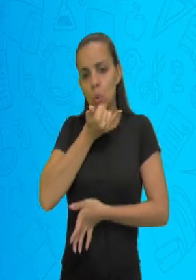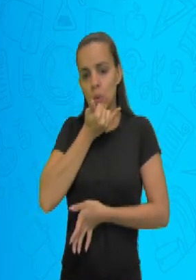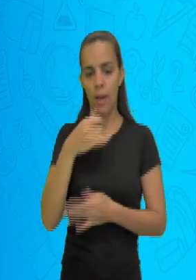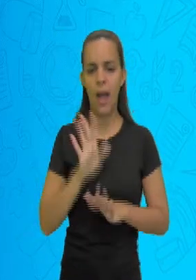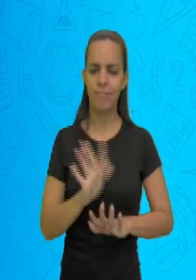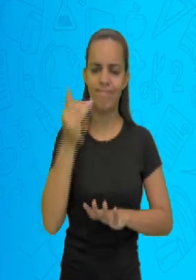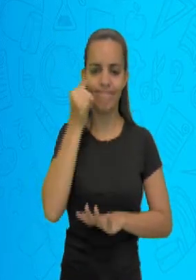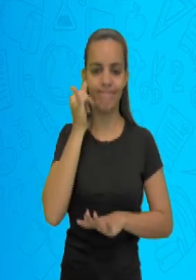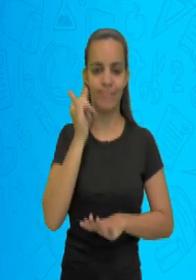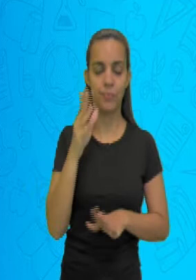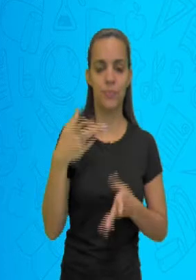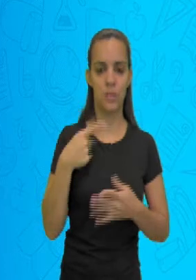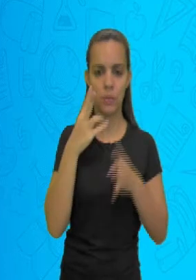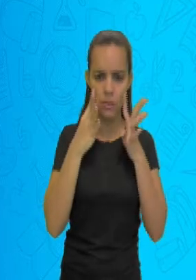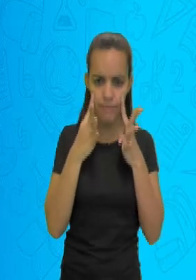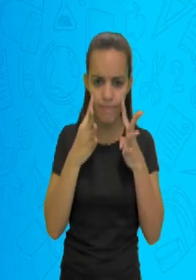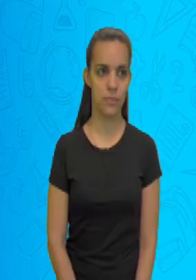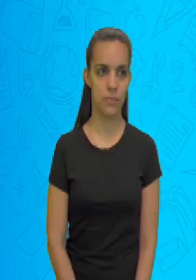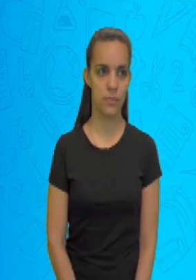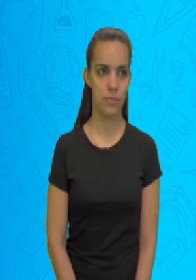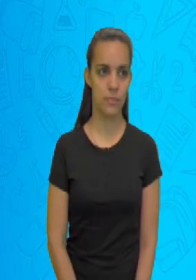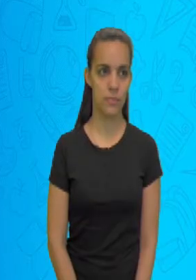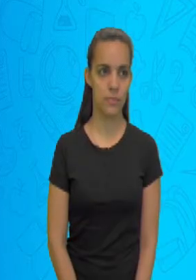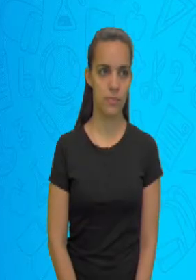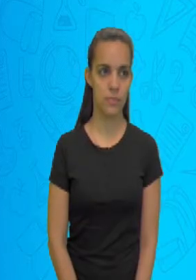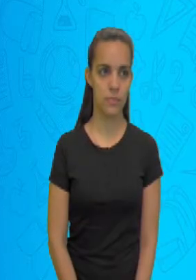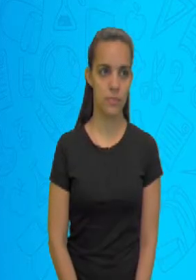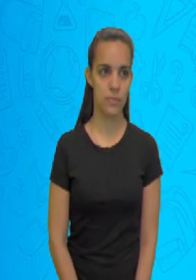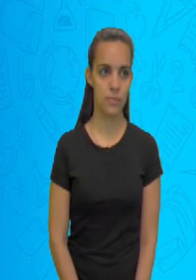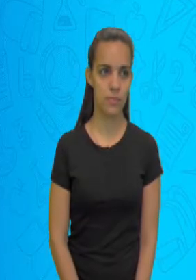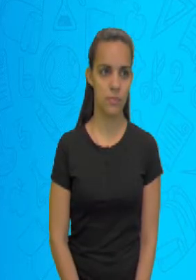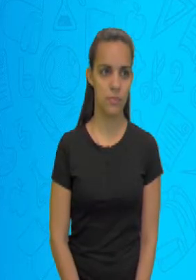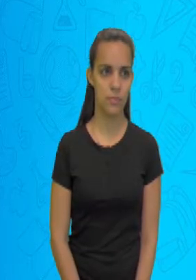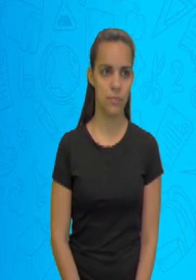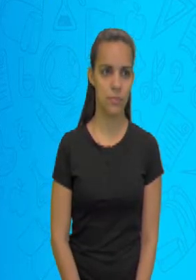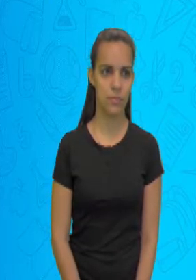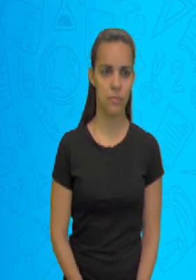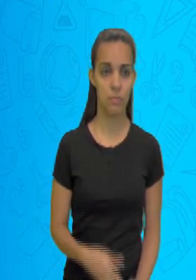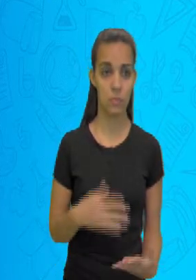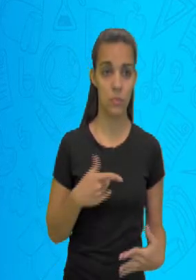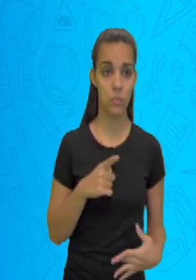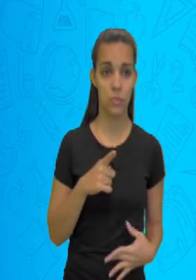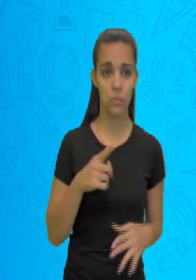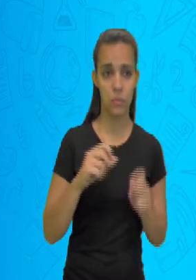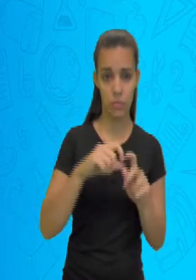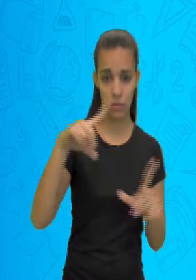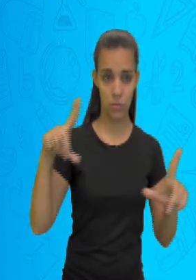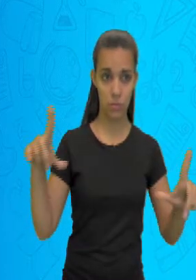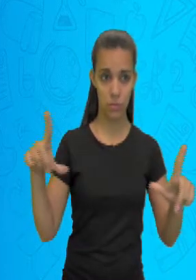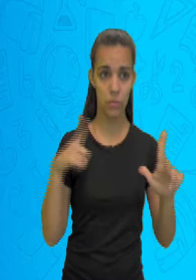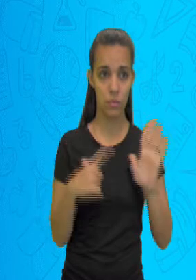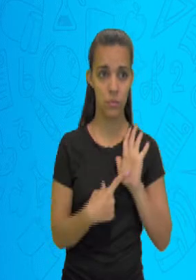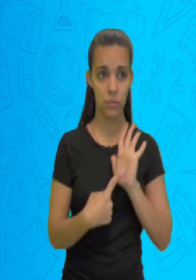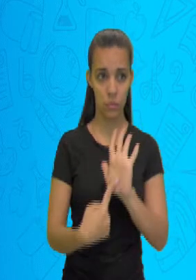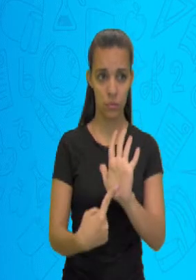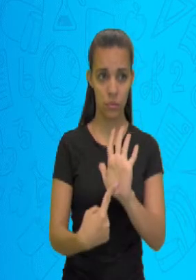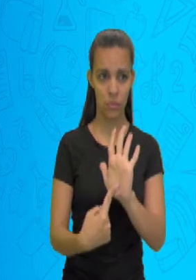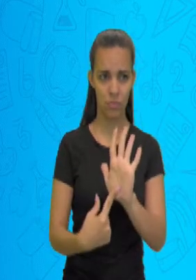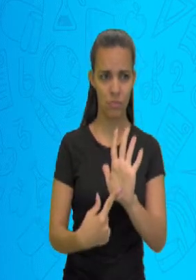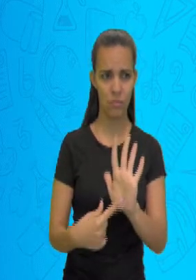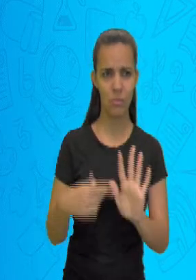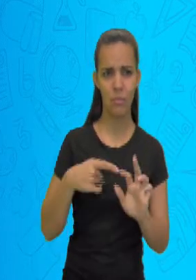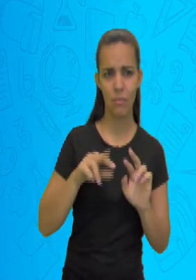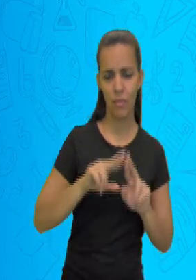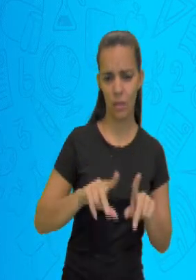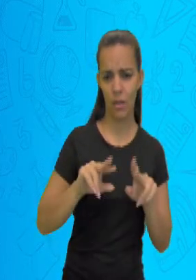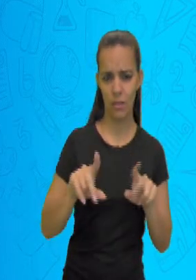perde um compromisso. Então vamos lá. Nesse slide eu gostaria de mostrar para vocês as formas diferentes em que